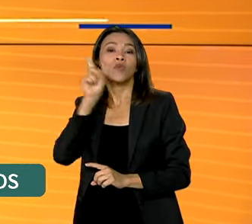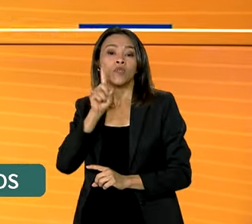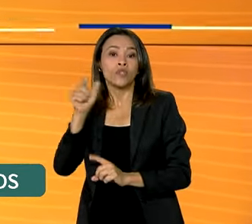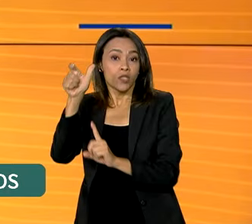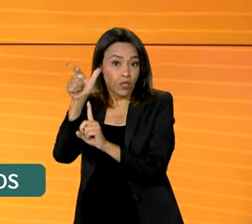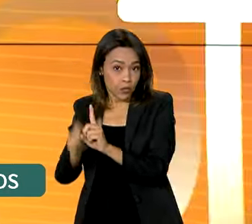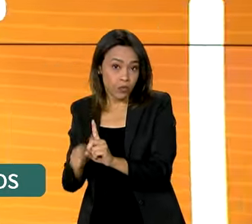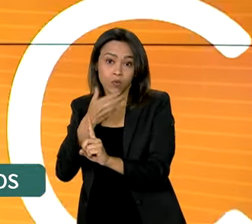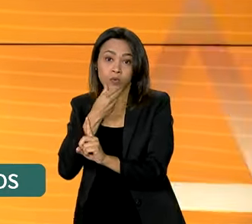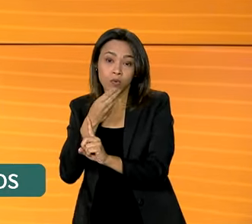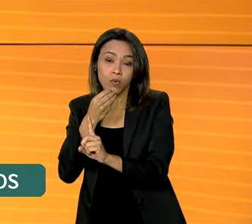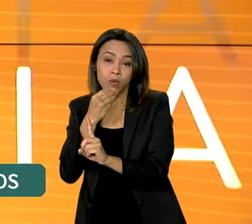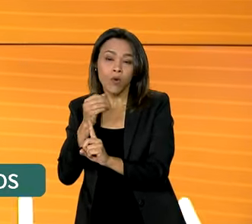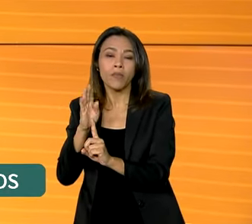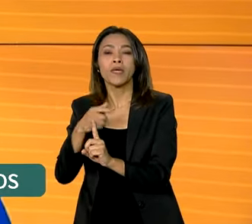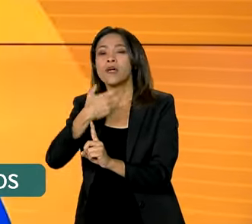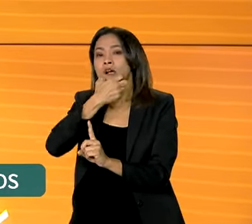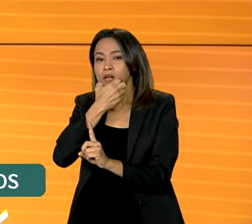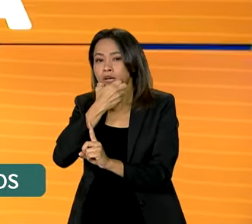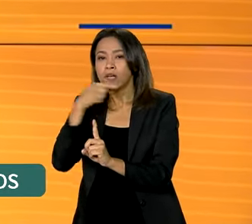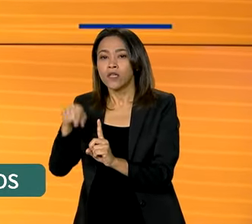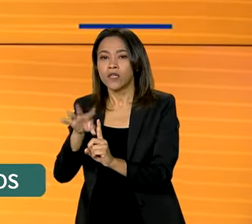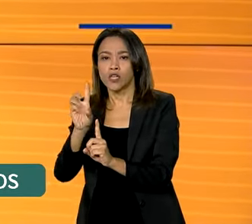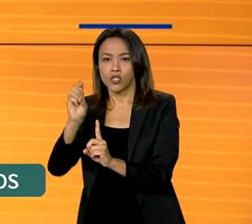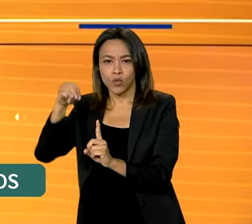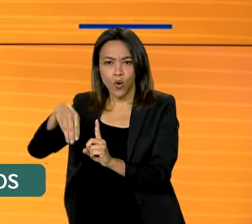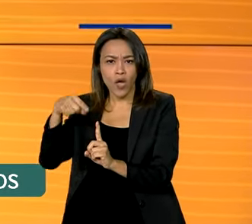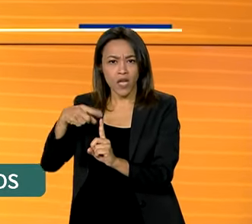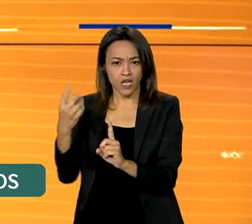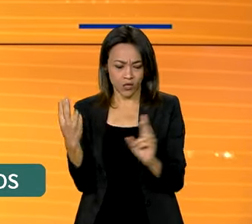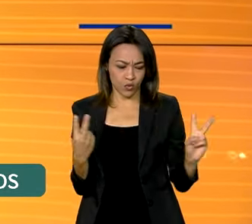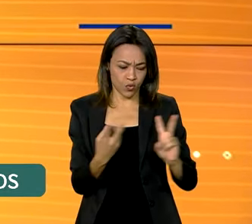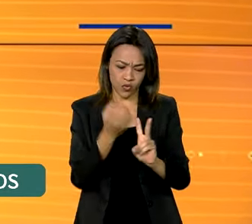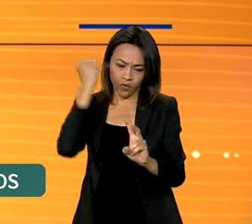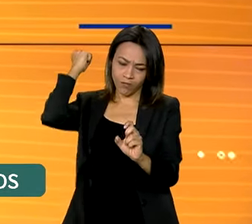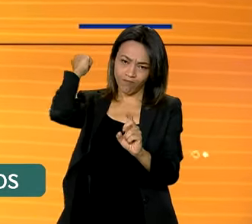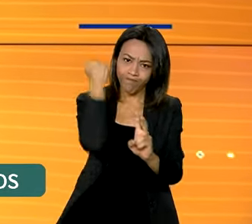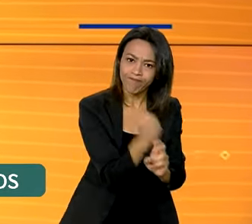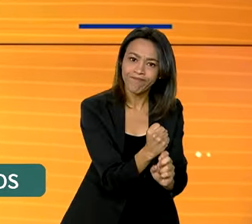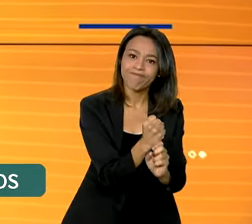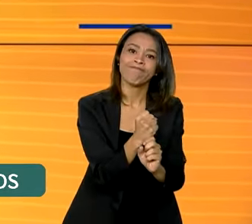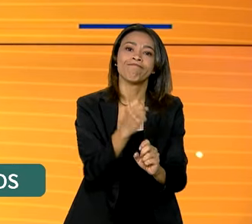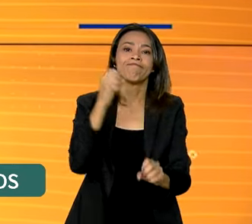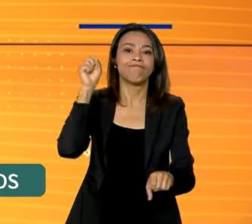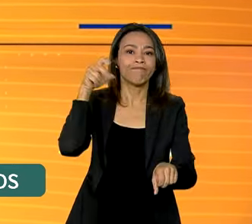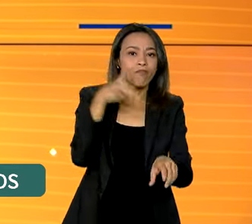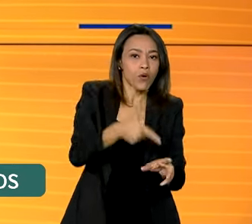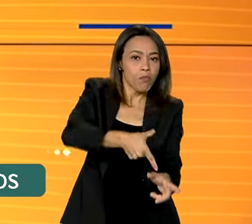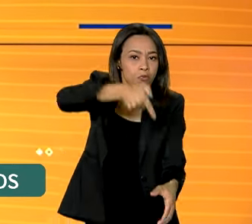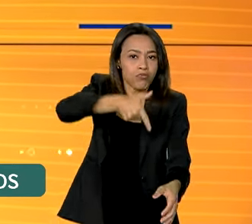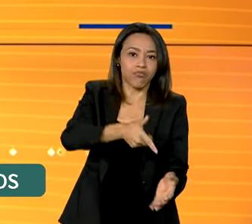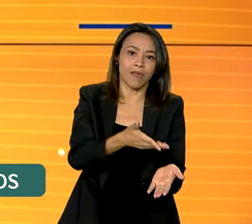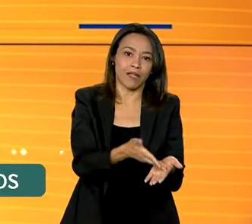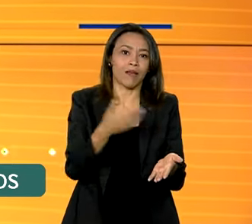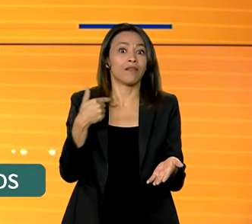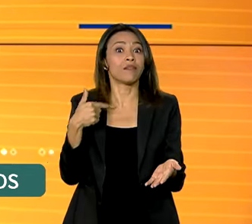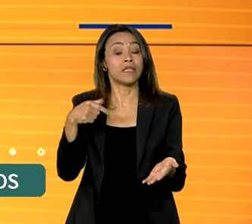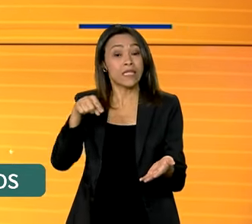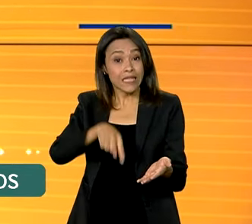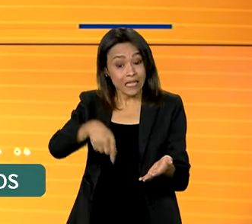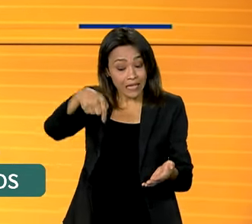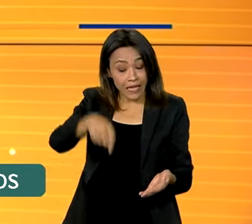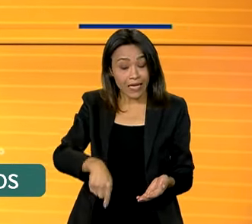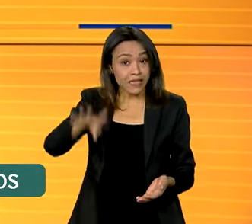foram brutalmente assassinados no Vale do Javari, no estado do Amazonas. Nessa quarta-feira, dia em que as